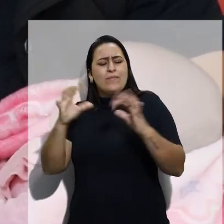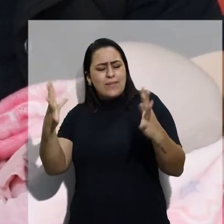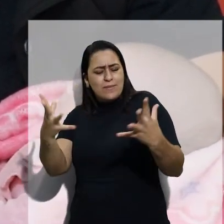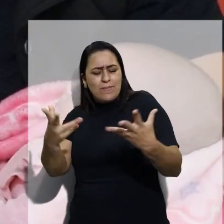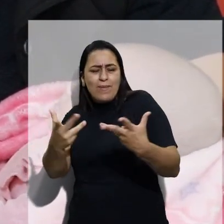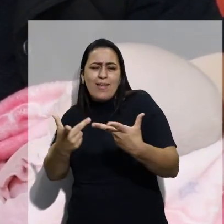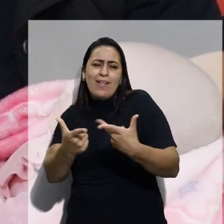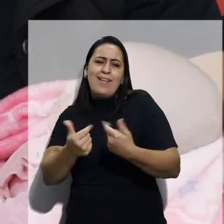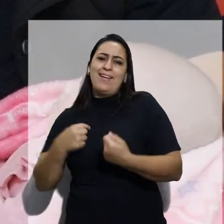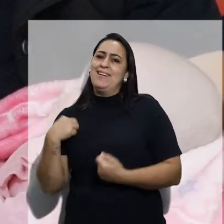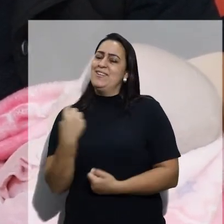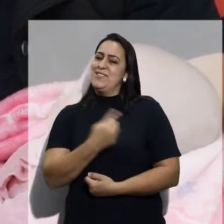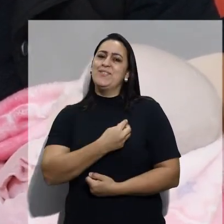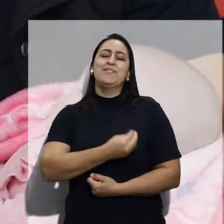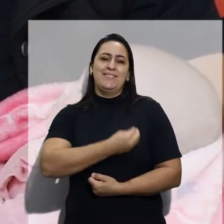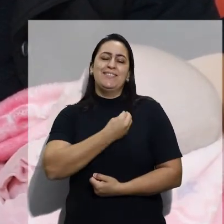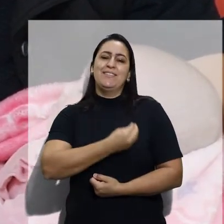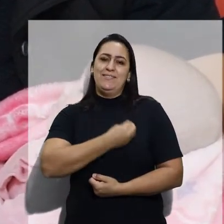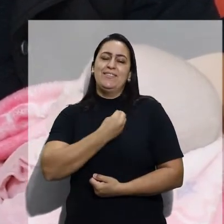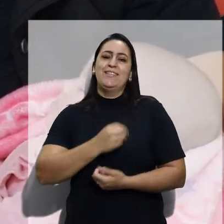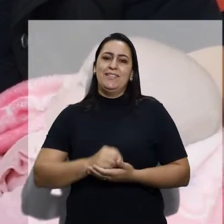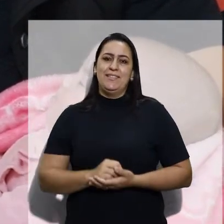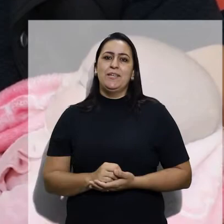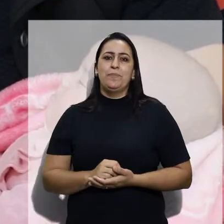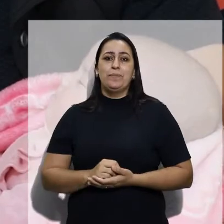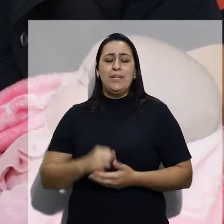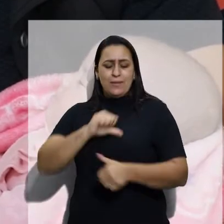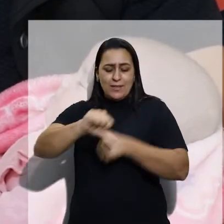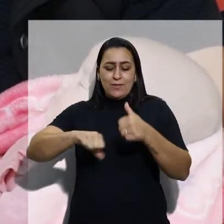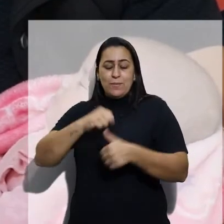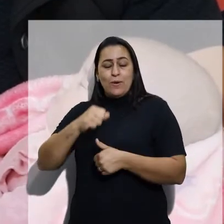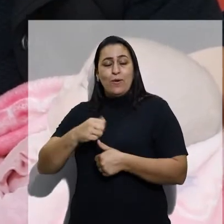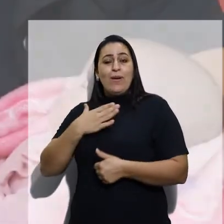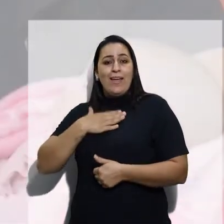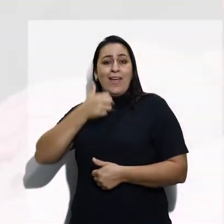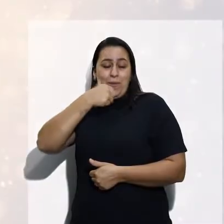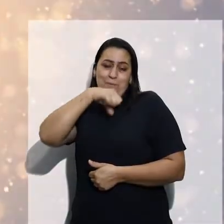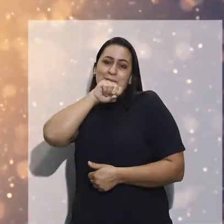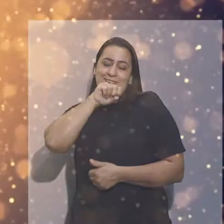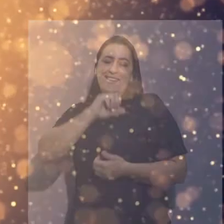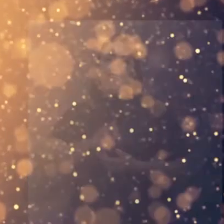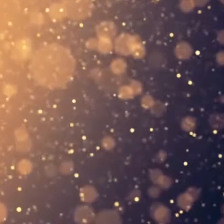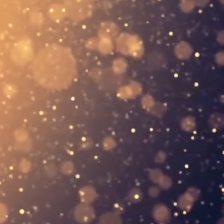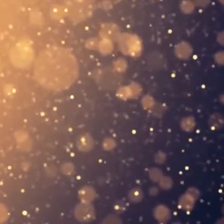da gente através do milagre e de fazer eu ser mãe.